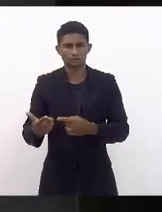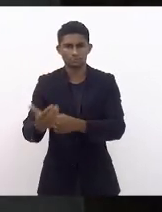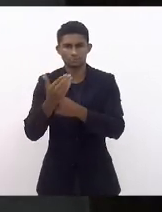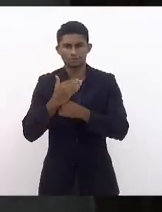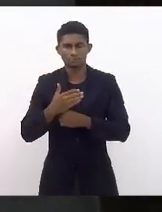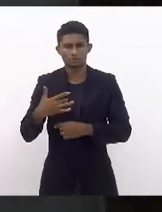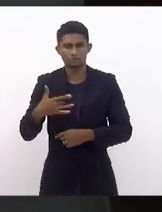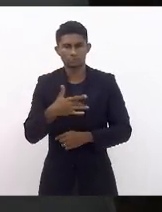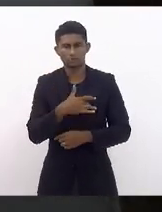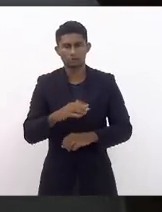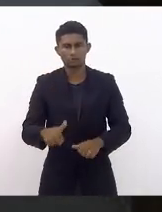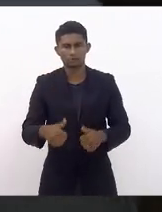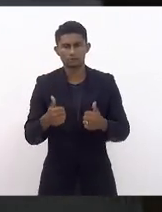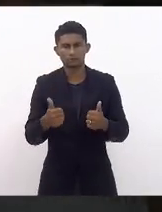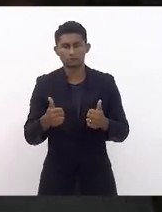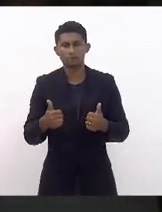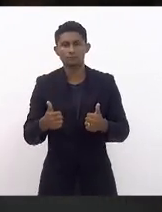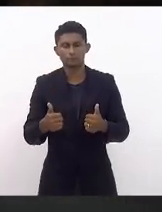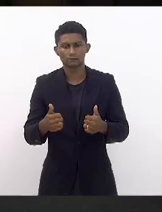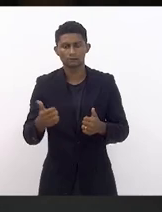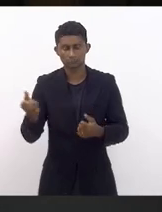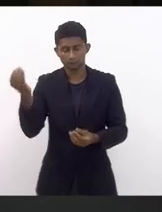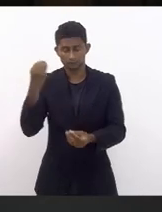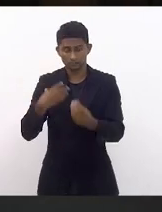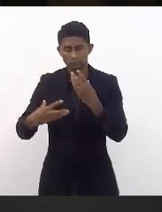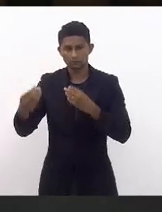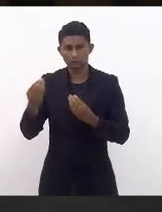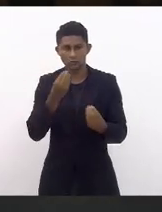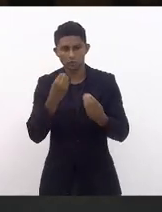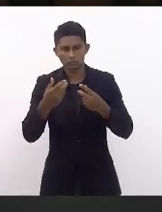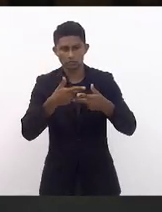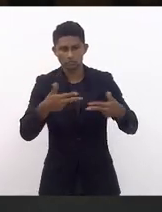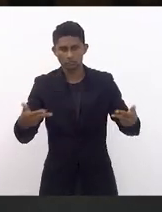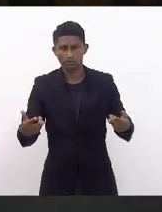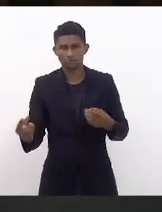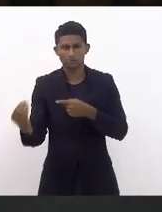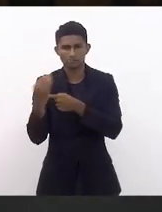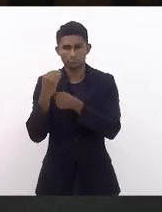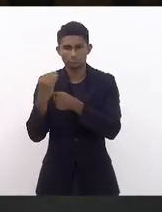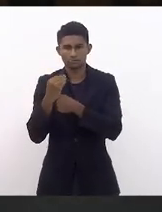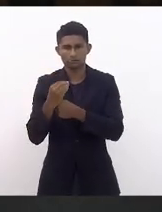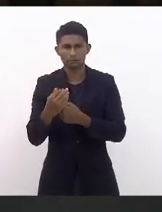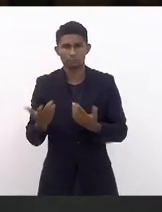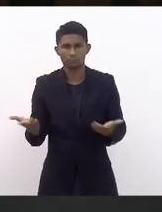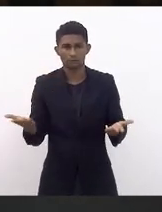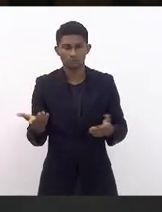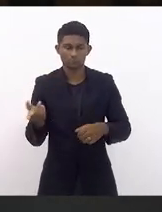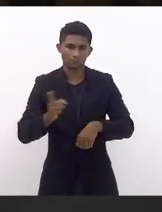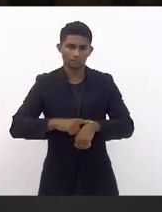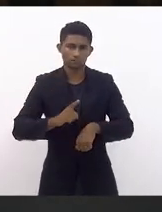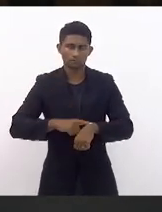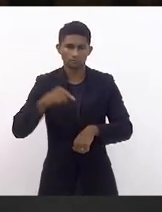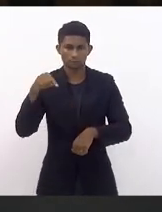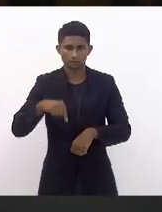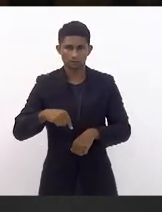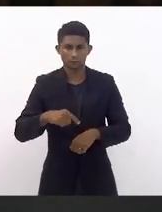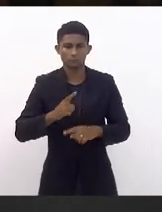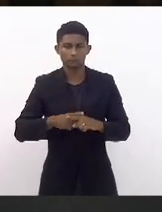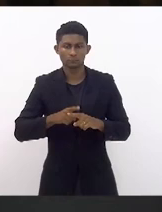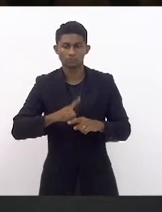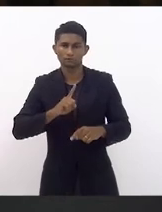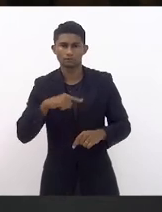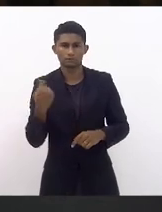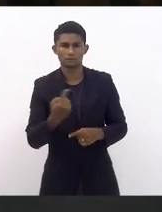saúde, o sustento. Para o Senhor é este momento, porque nós somos do